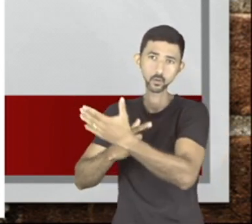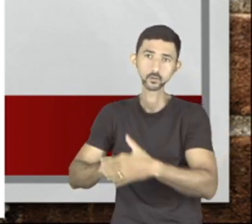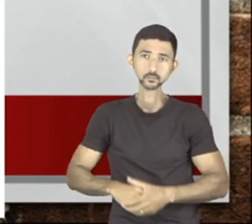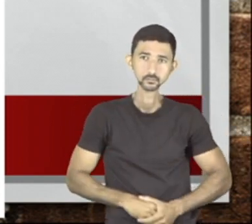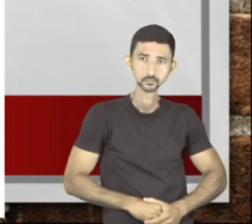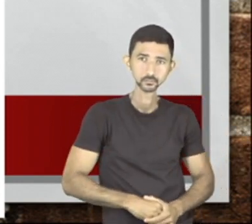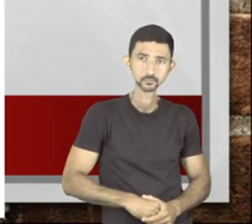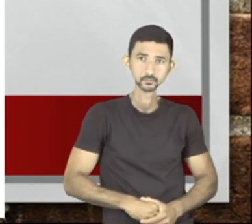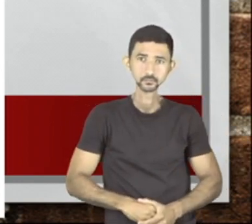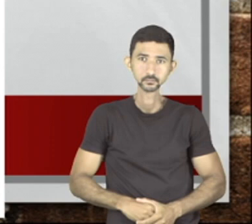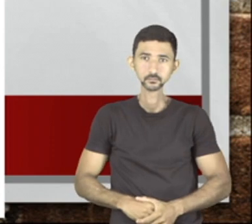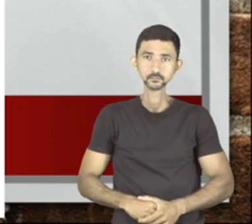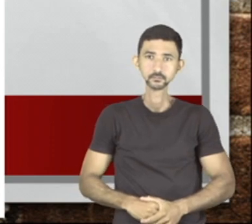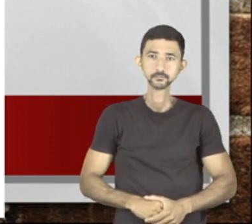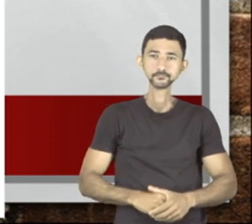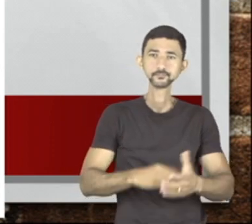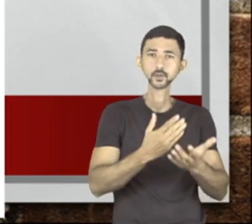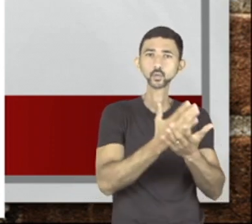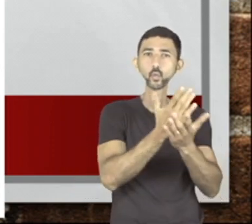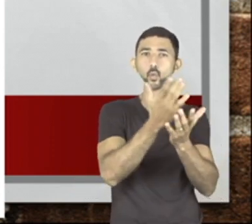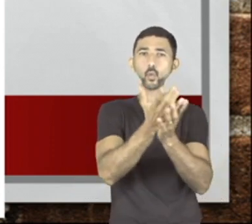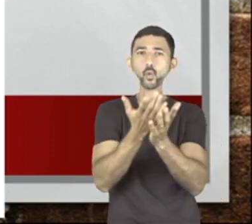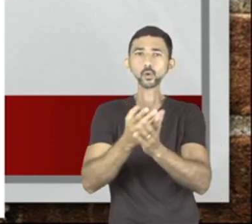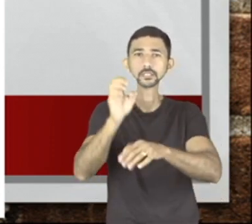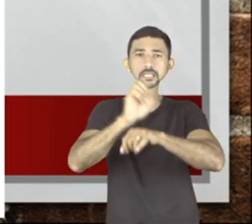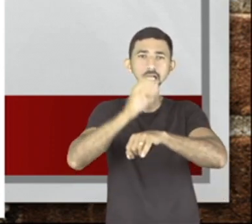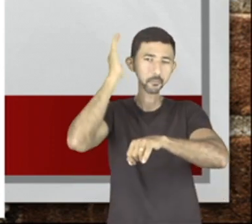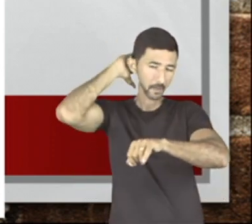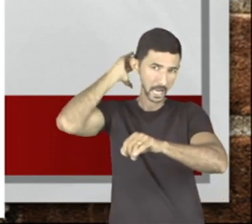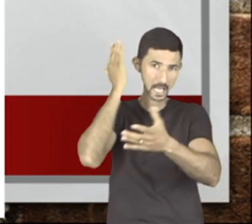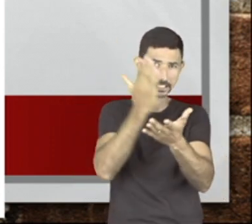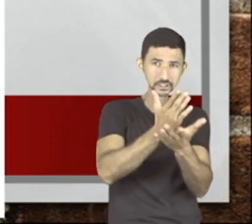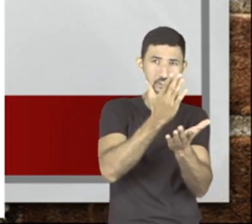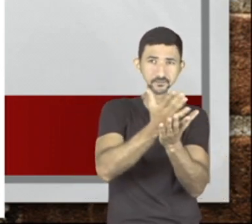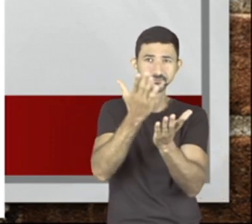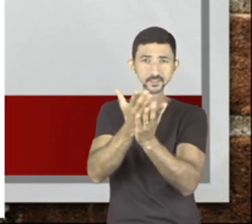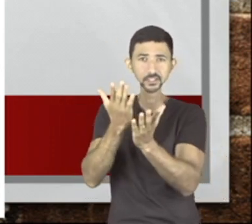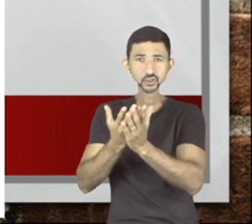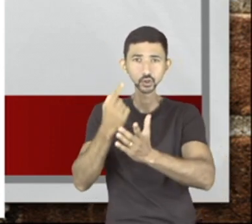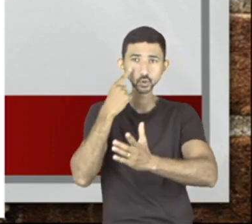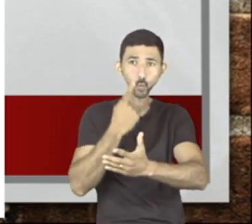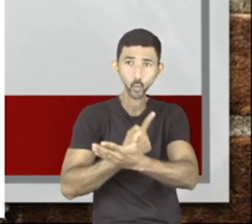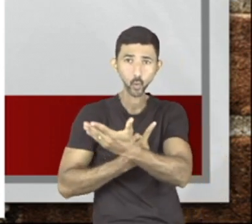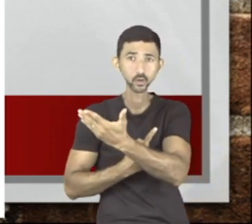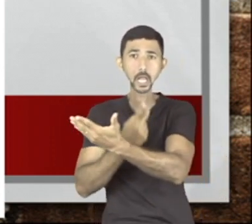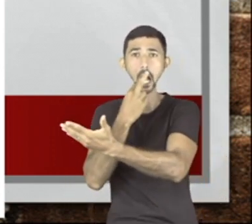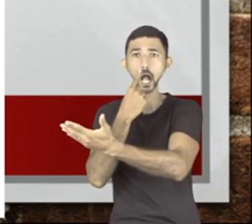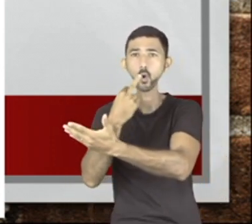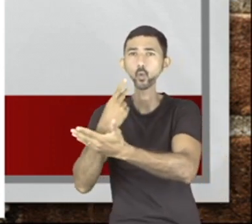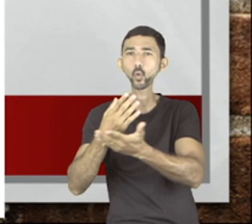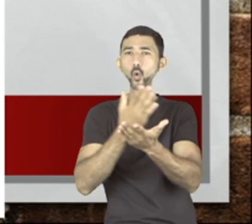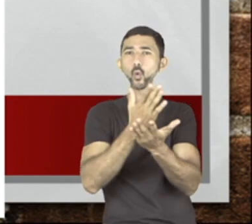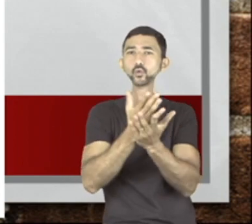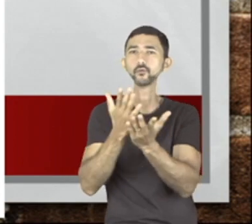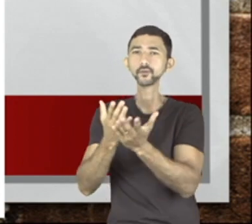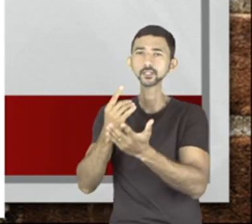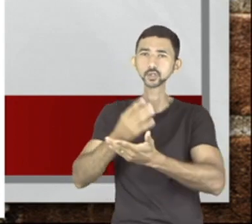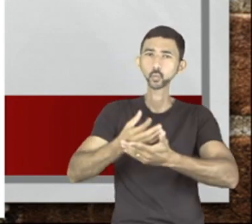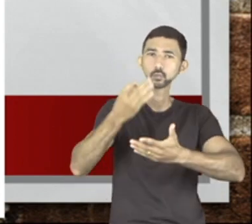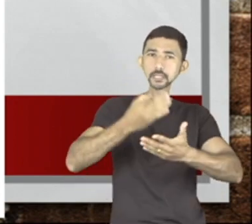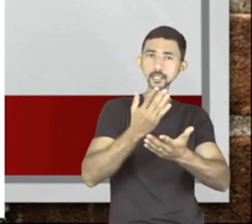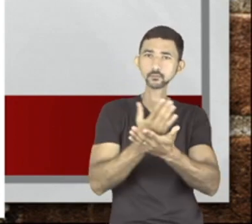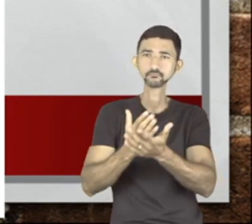o Marajó, em marrom do Sudeste Paraense, em roxo do Nordeste Paraense e em verde mais clarinho a